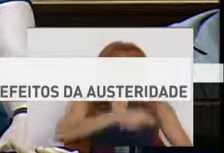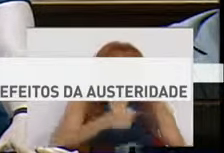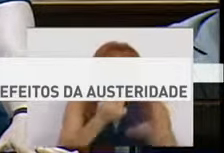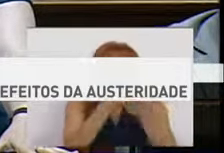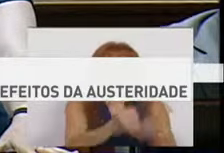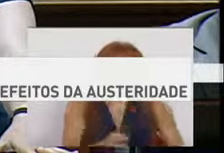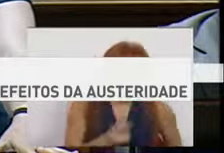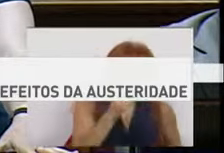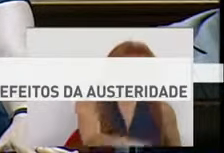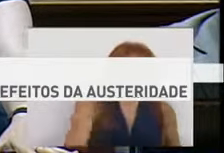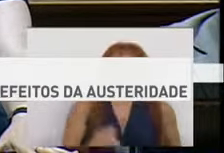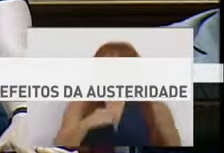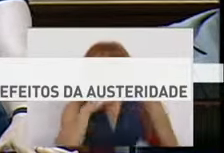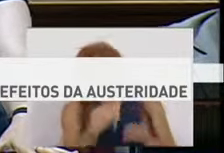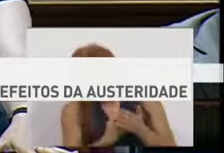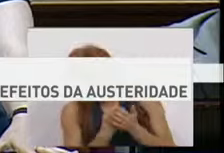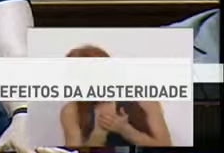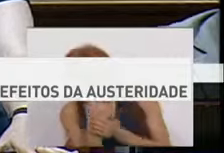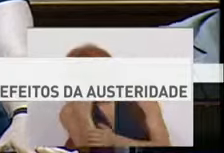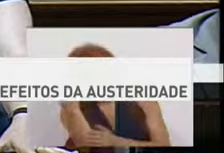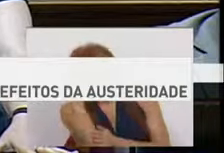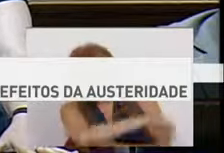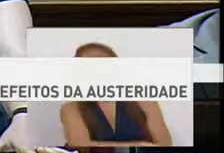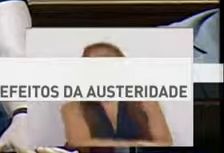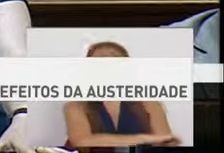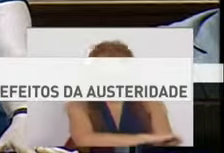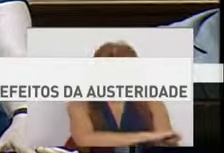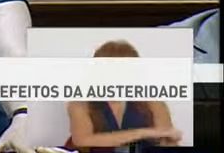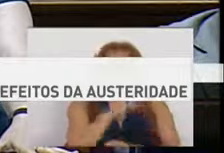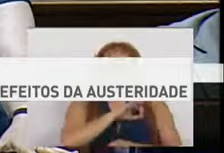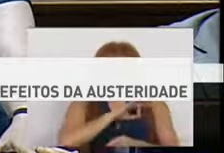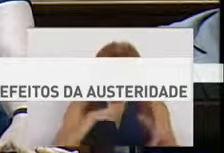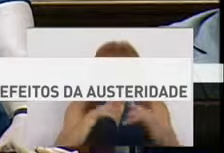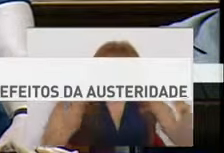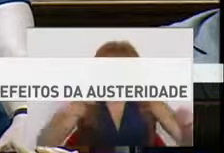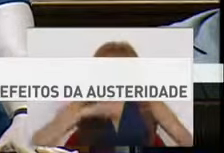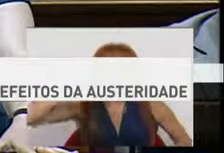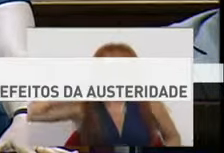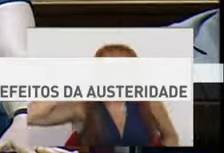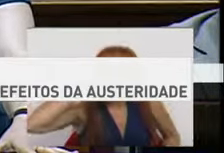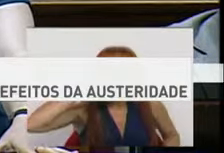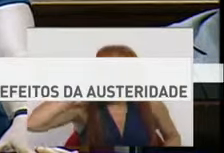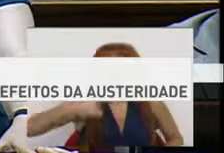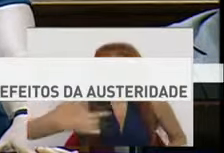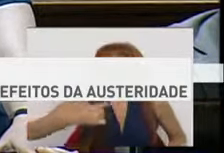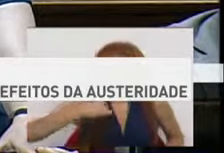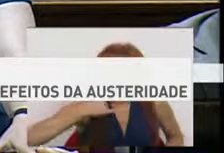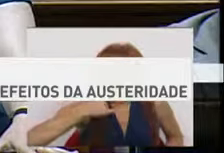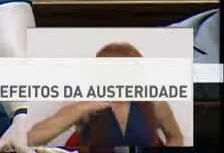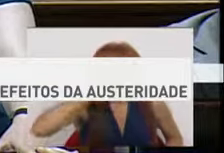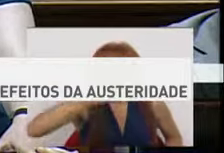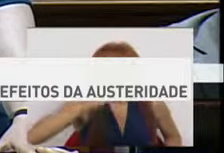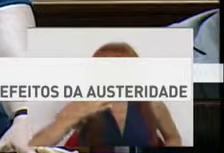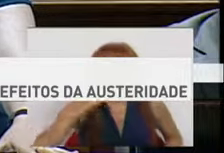rendas apoiadas. E eu podia continuar. Sim, senhores da maioria, prejudicaram e muito